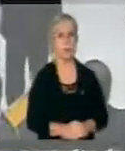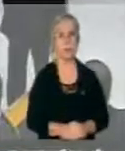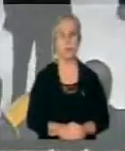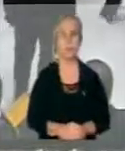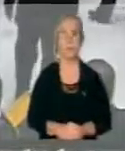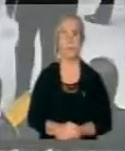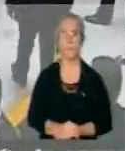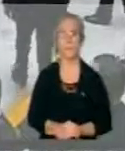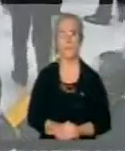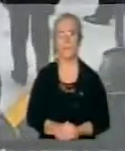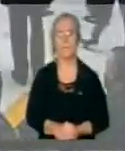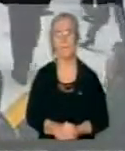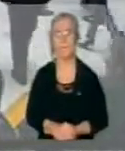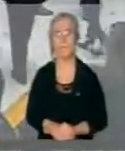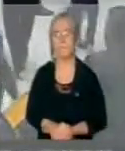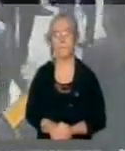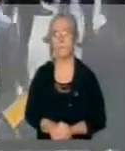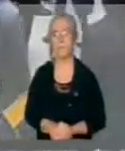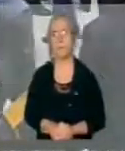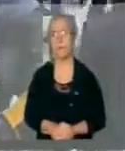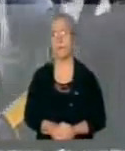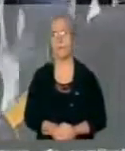Presidente. Palavra, Vossa Excelência.